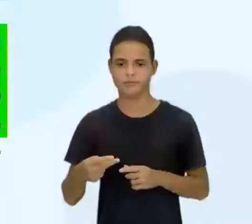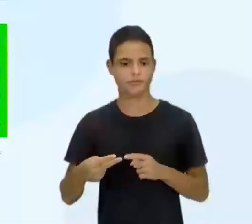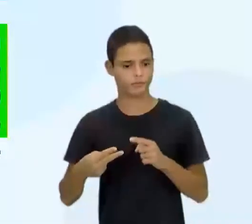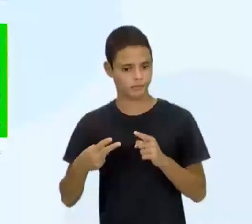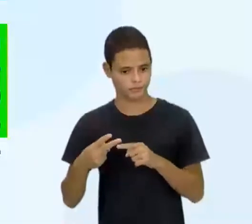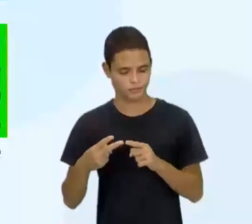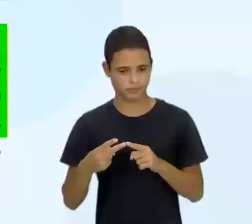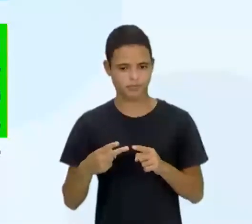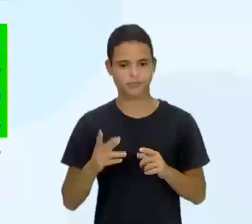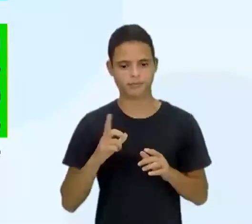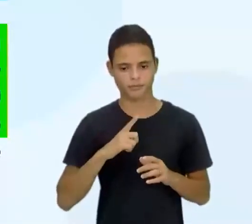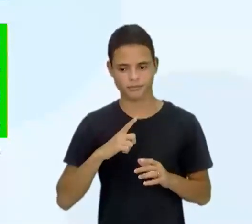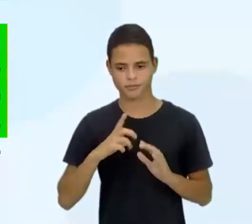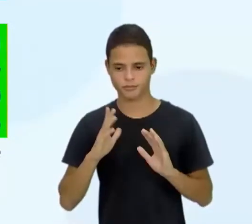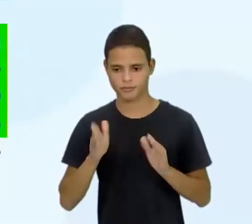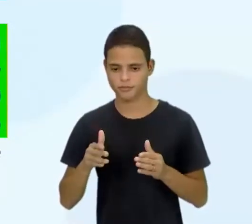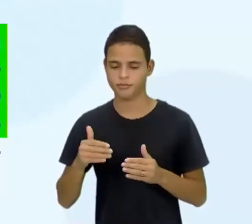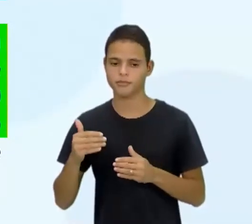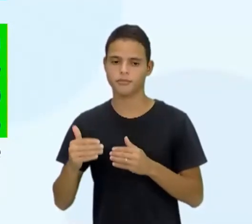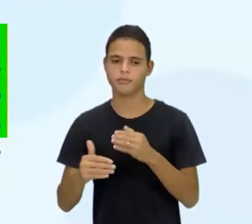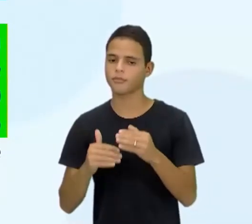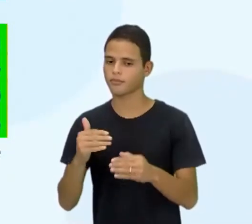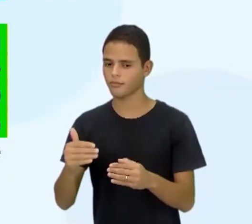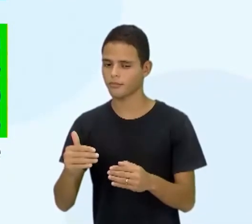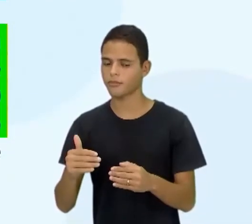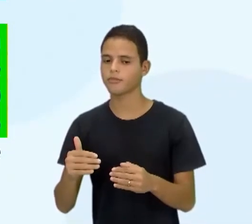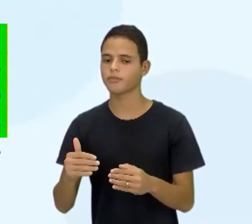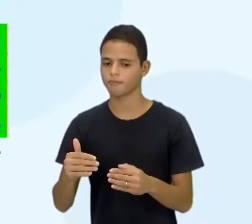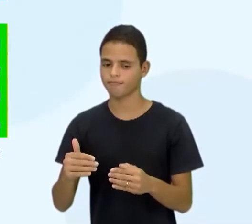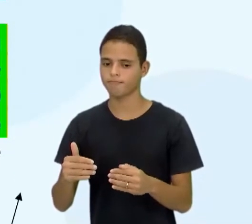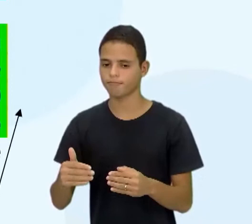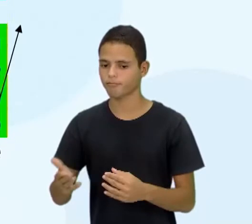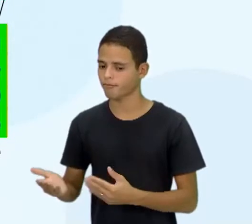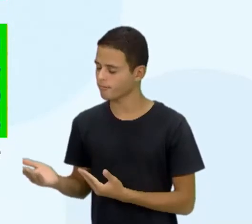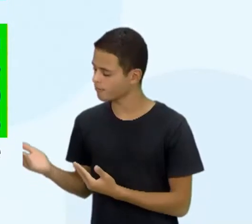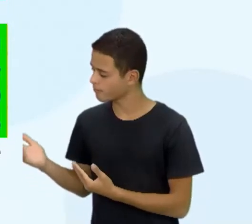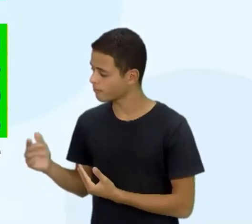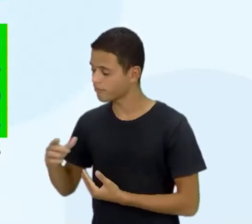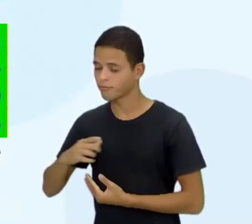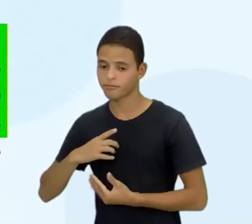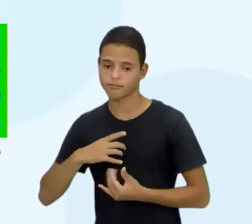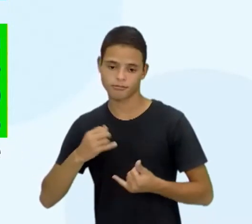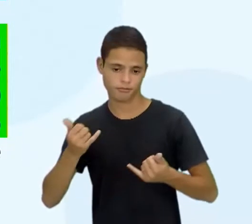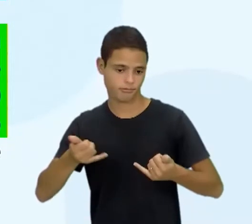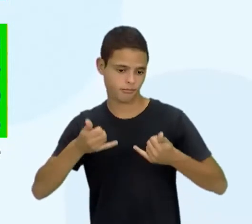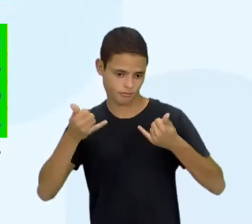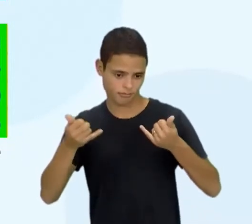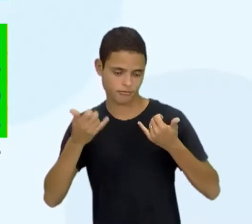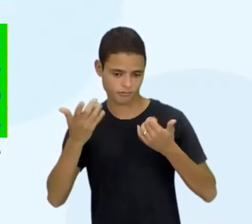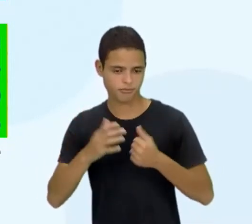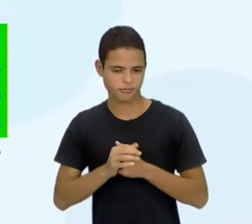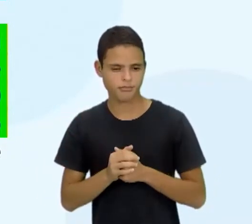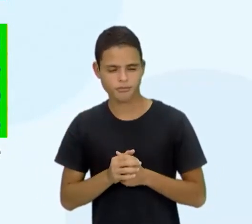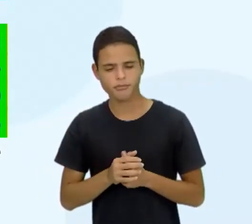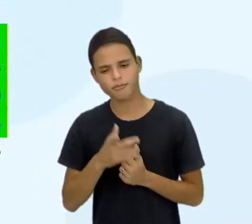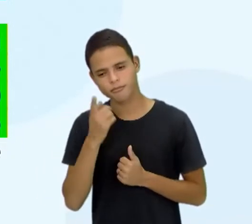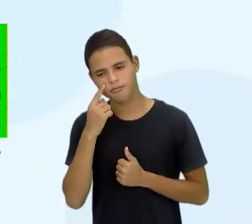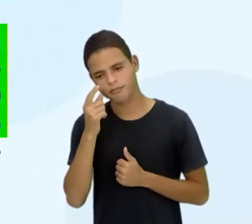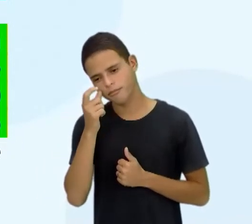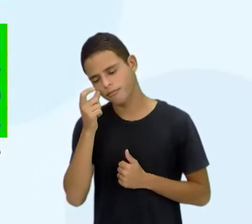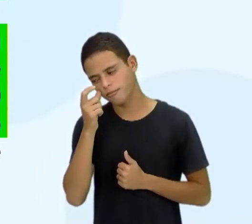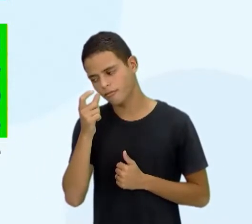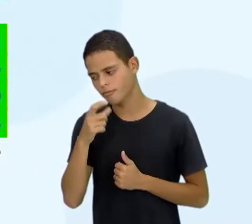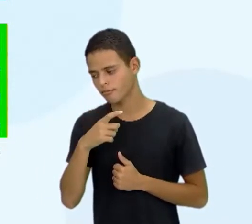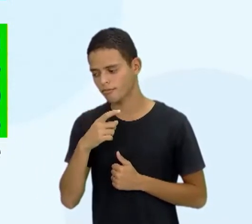nós temos já o desenvolvimento, onde ele está acrescentando informações. Algo interessante, como eu mencionei, que